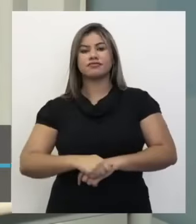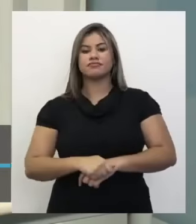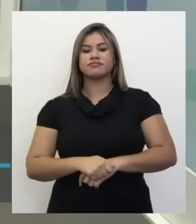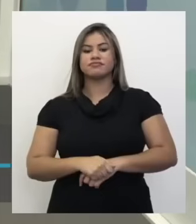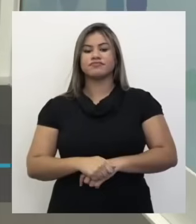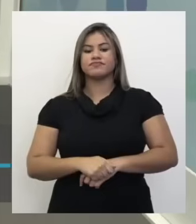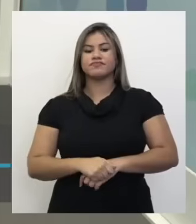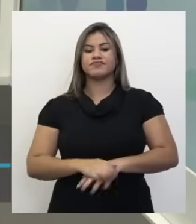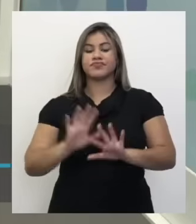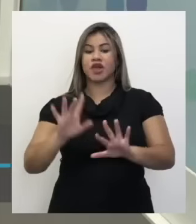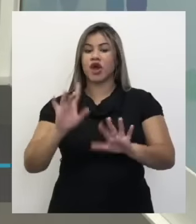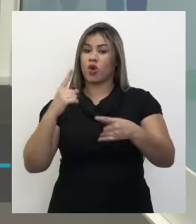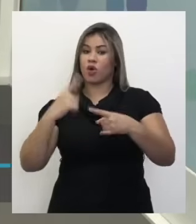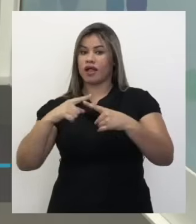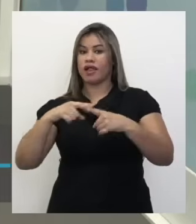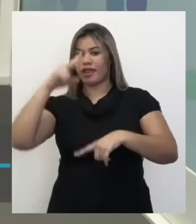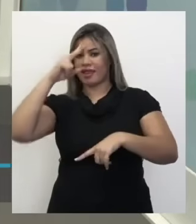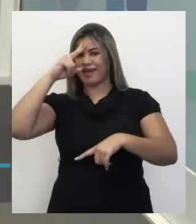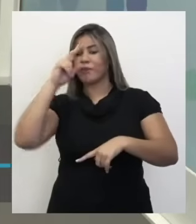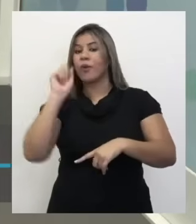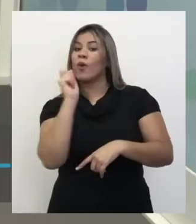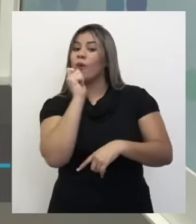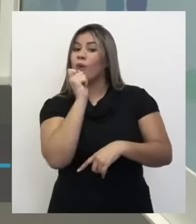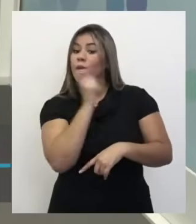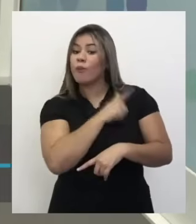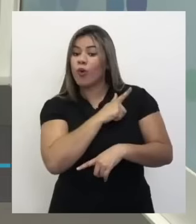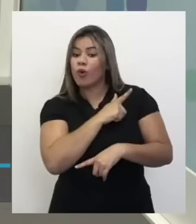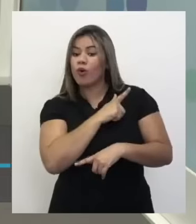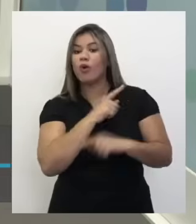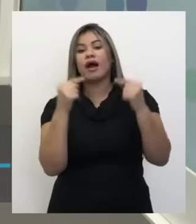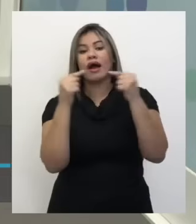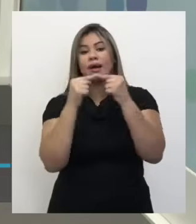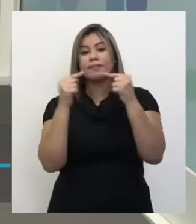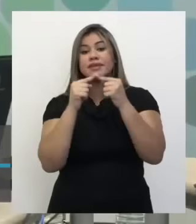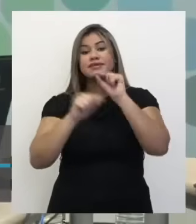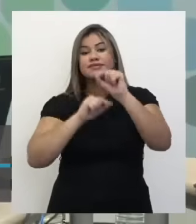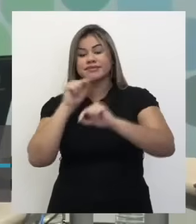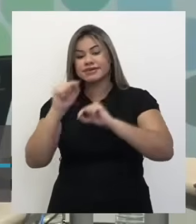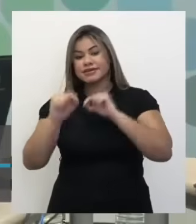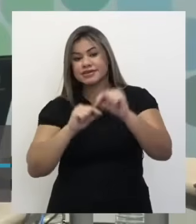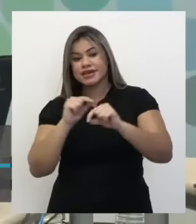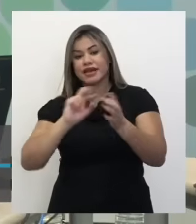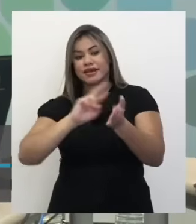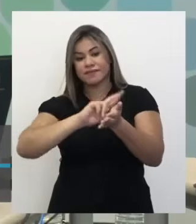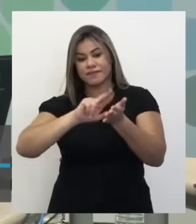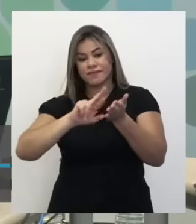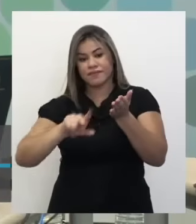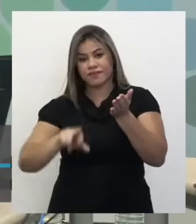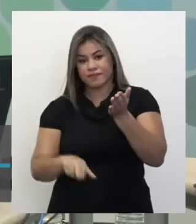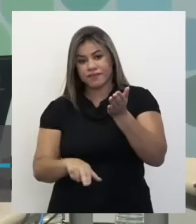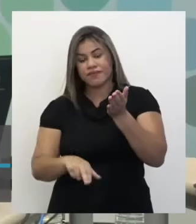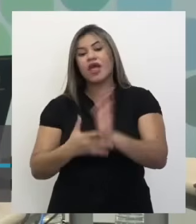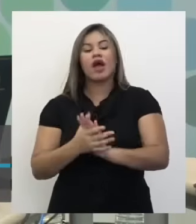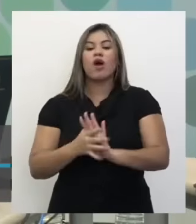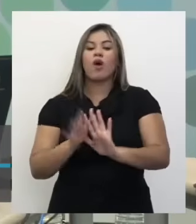Porque o humor, vamos lembrar aqui, ele é construído pelos elementos, gente. Então, como faltam 3 minutinhos, vamos dar continuidade